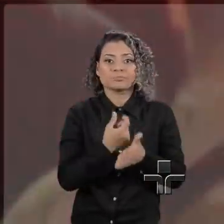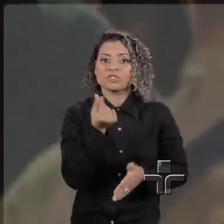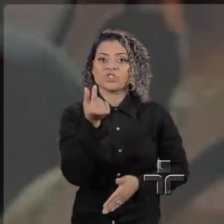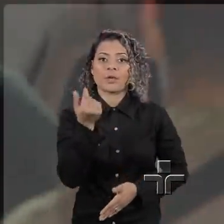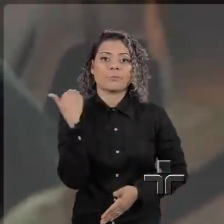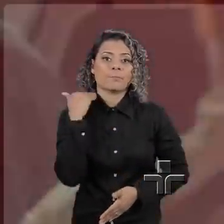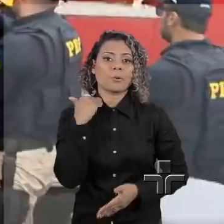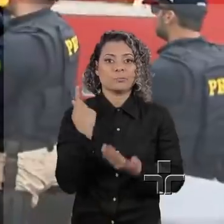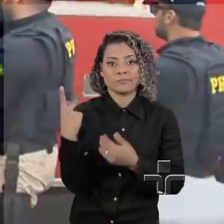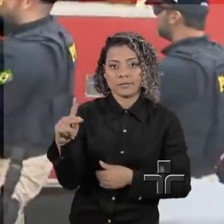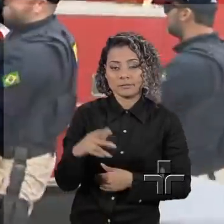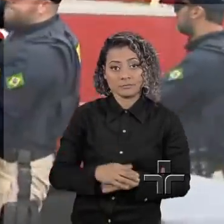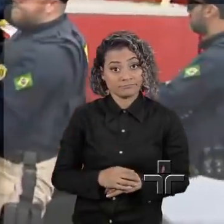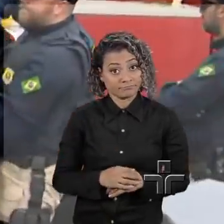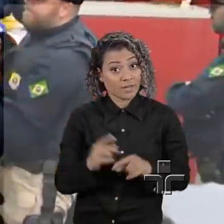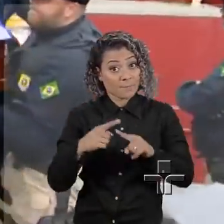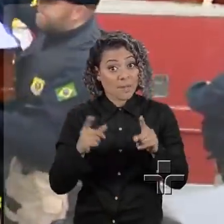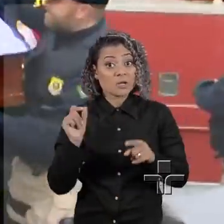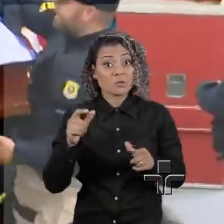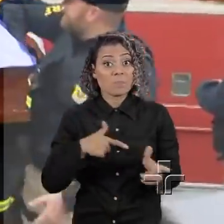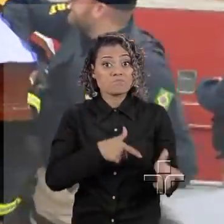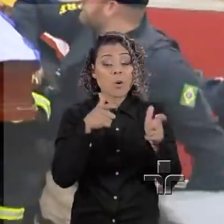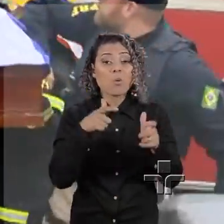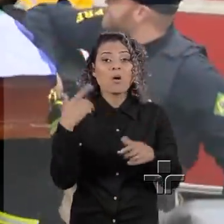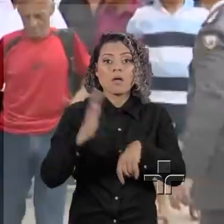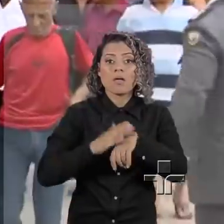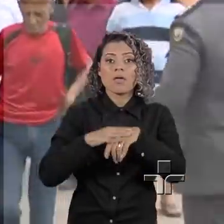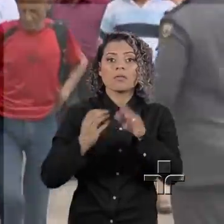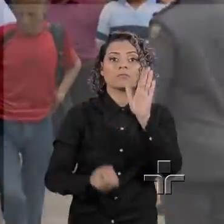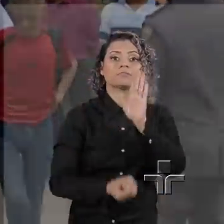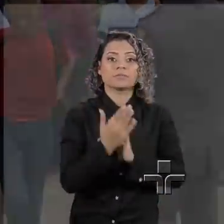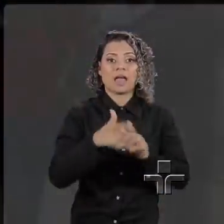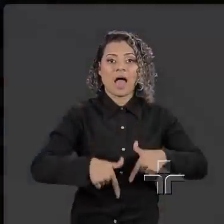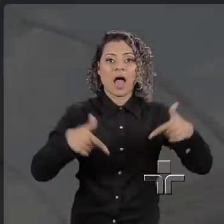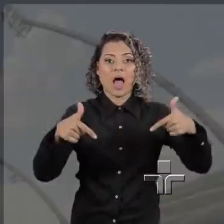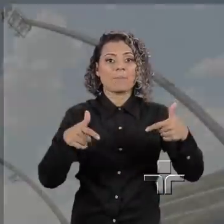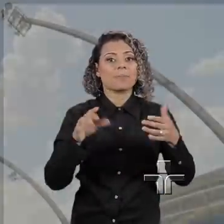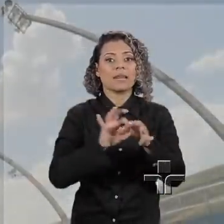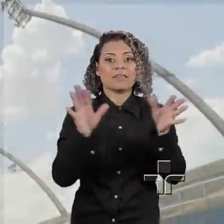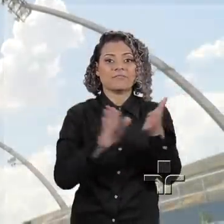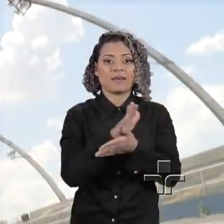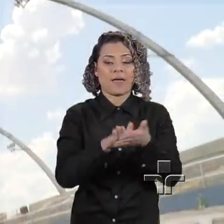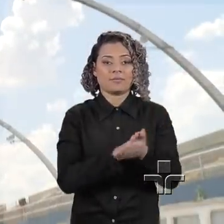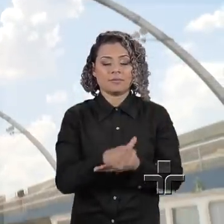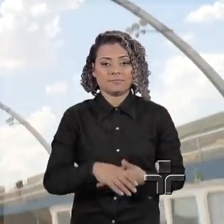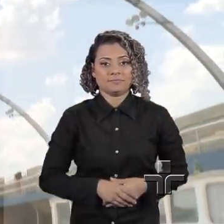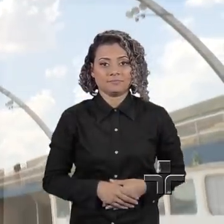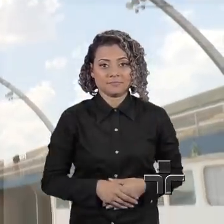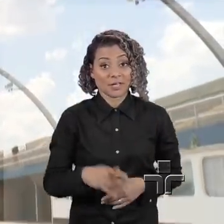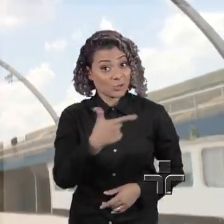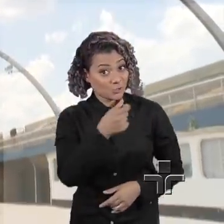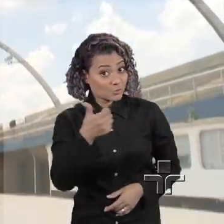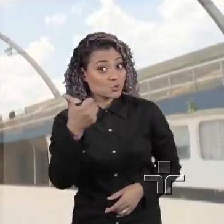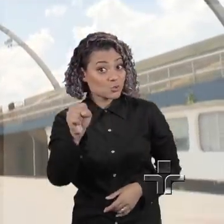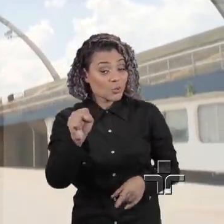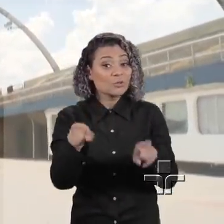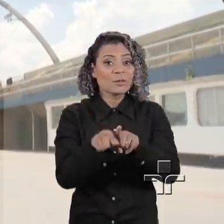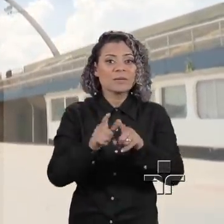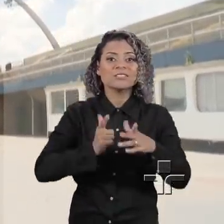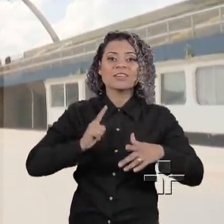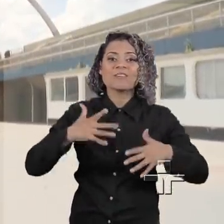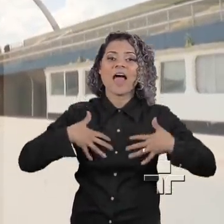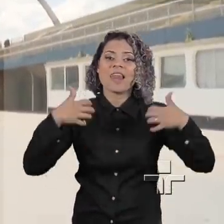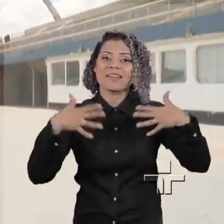do assassino. Camata foi autor do Estatuto do Desarmamento. Mas 2018 reservou também muitas